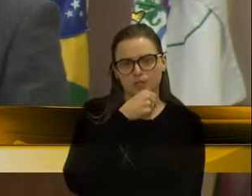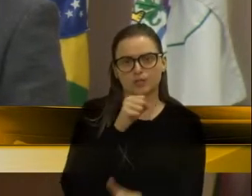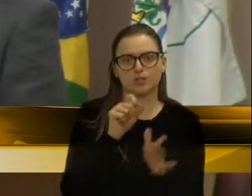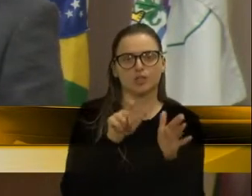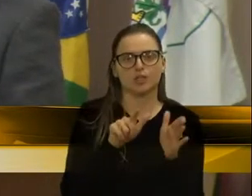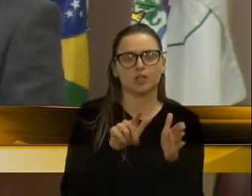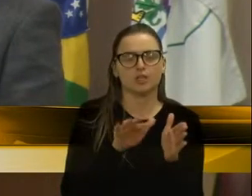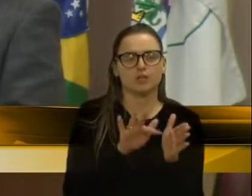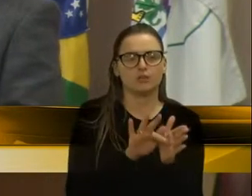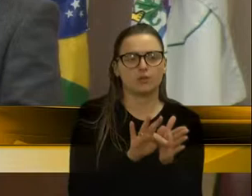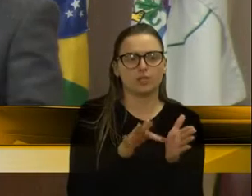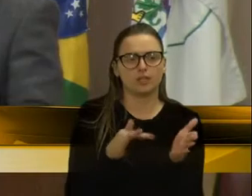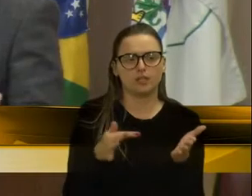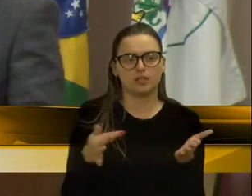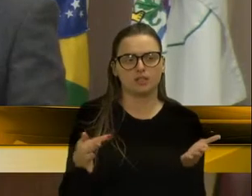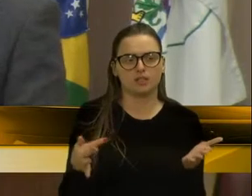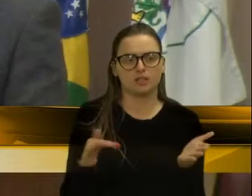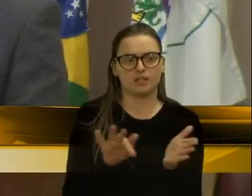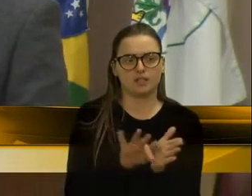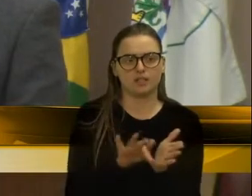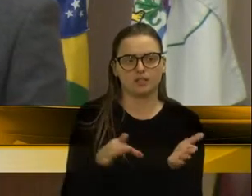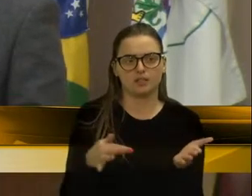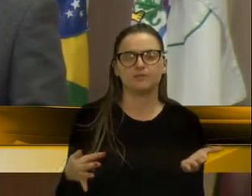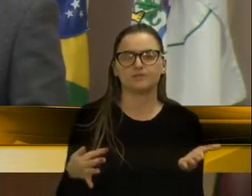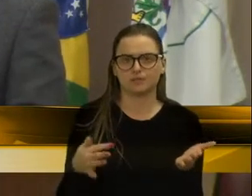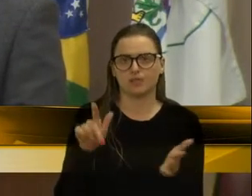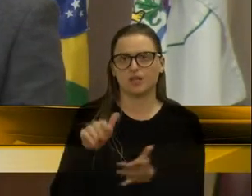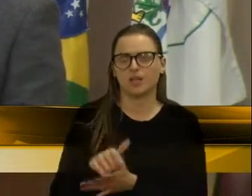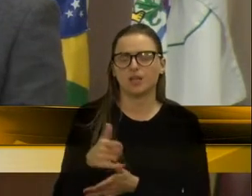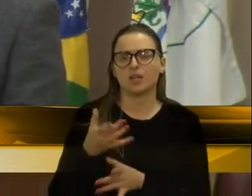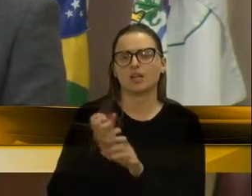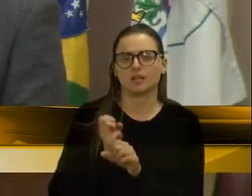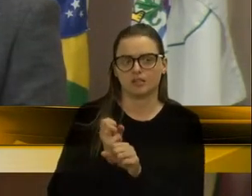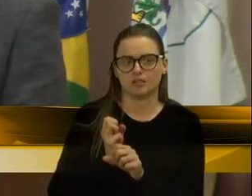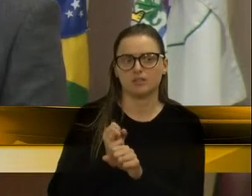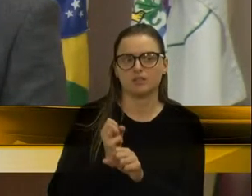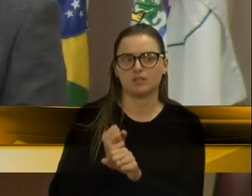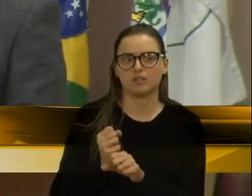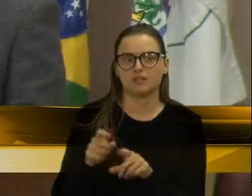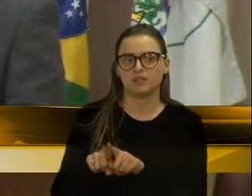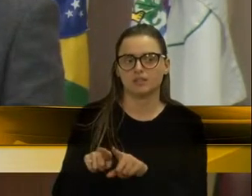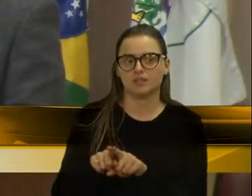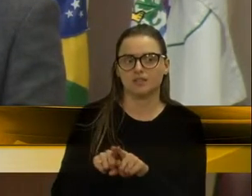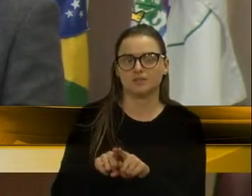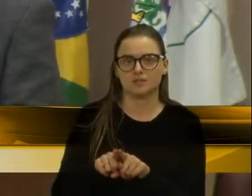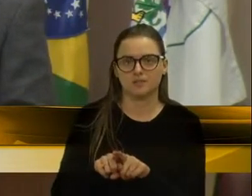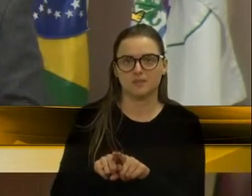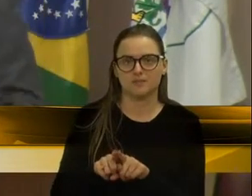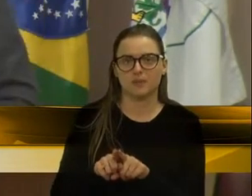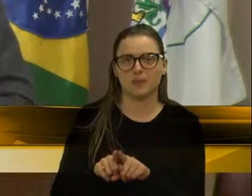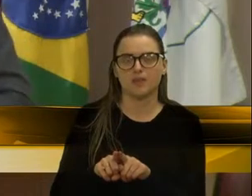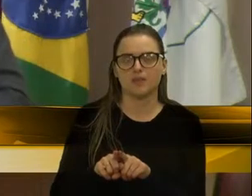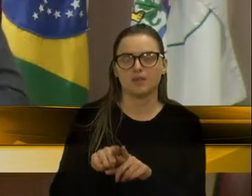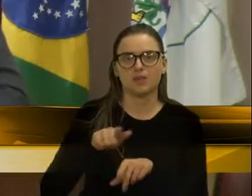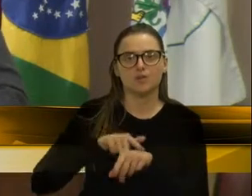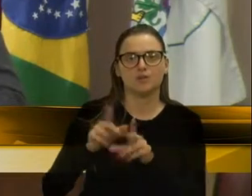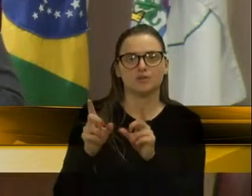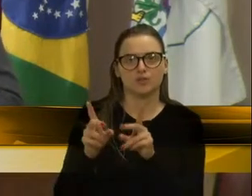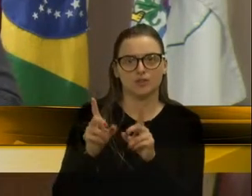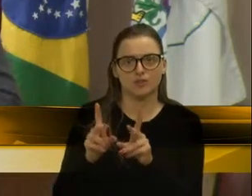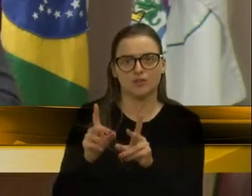caxias relatando alguns dados e alguns números sobre o dia do vinho onde houve um aumento das vendas de veículos em